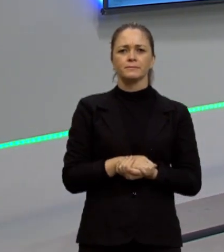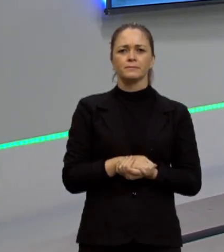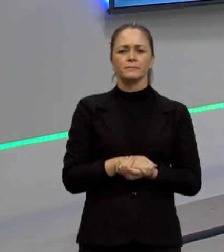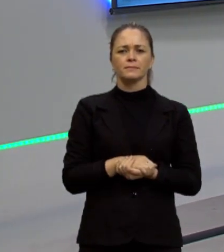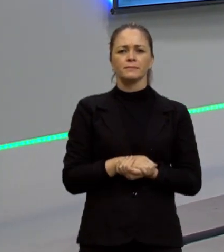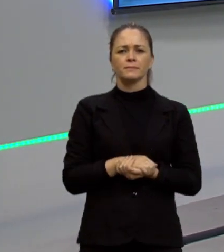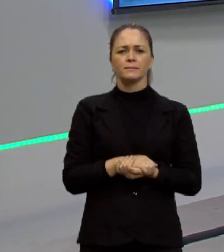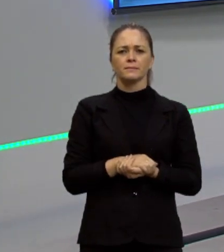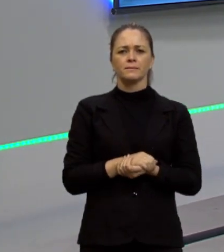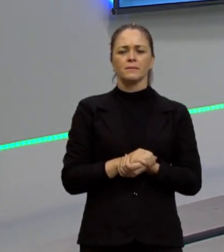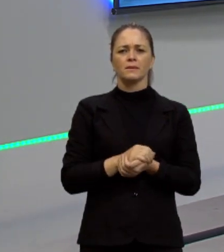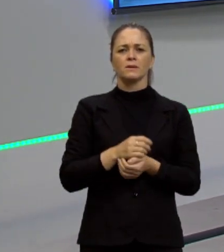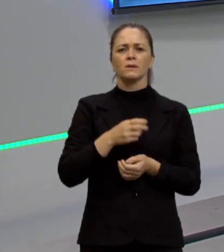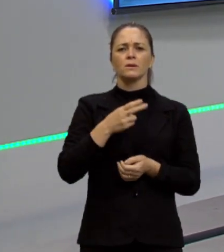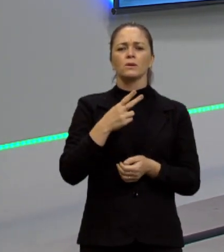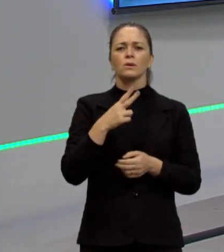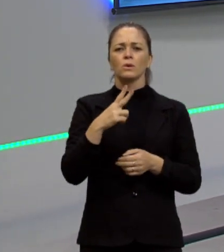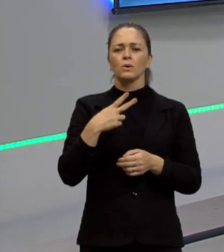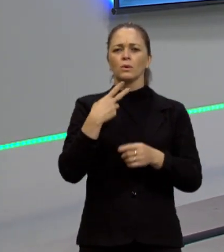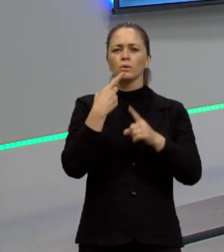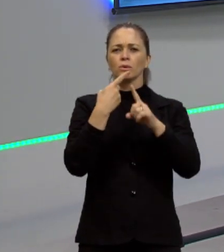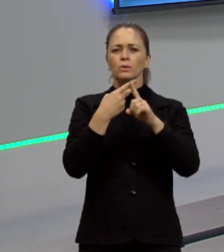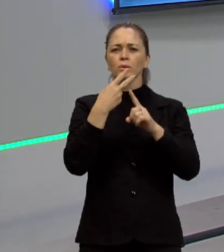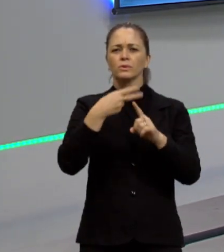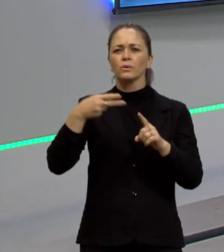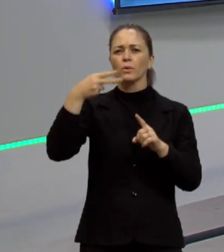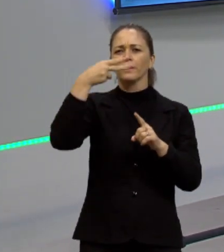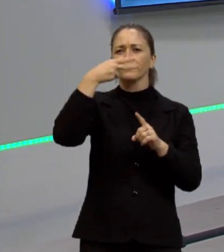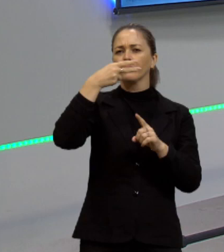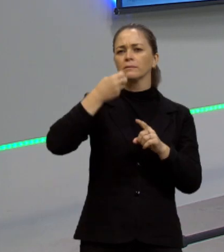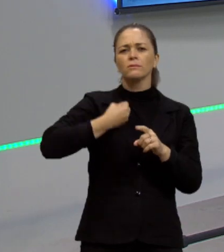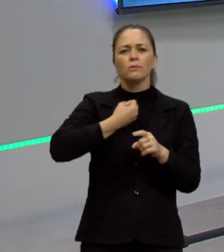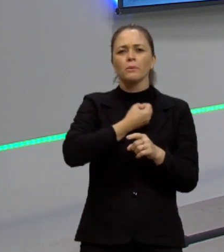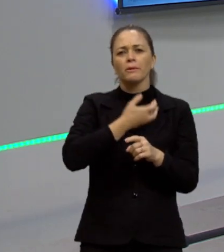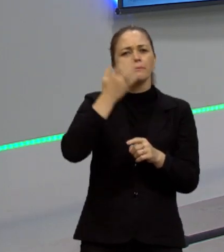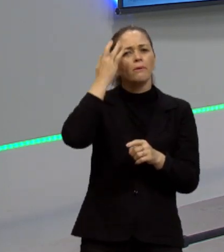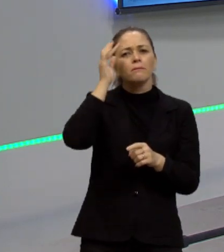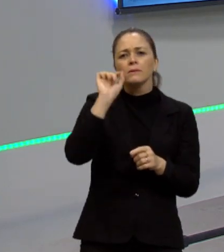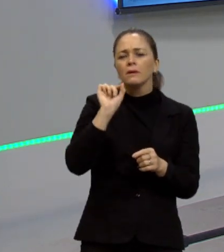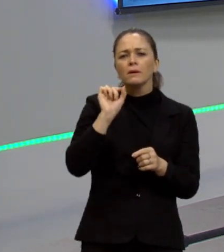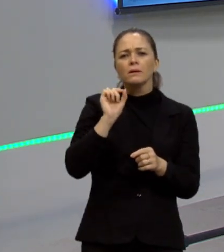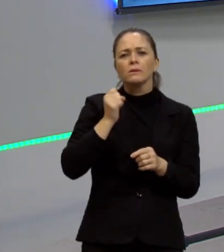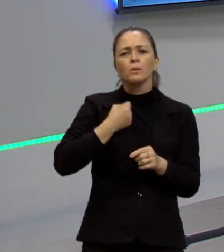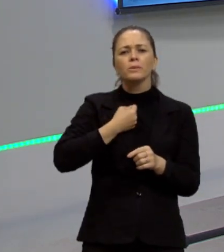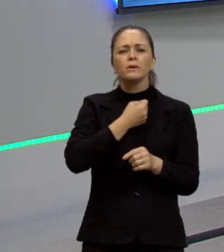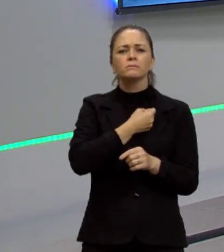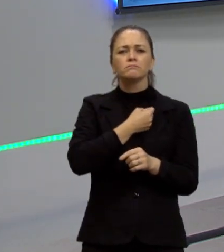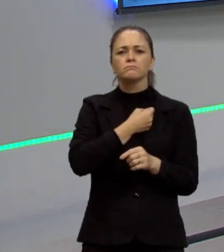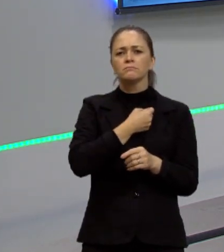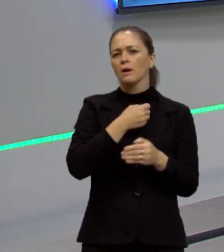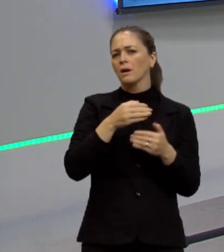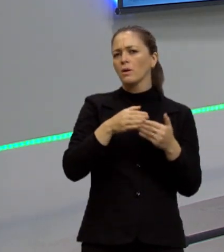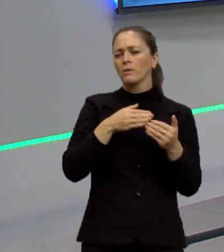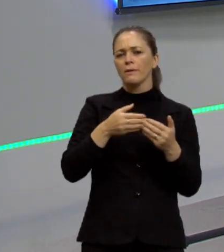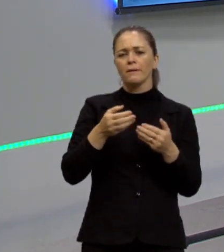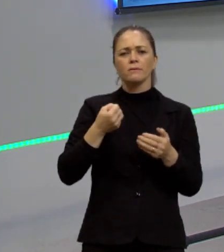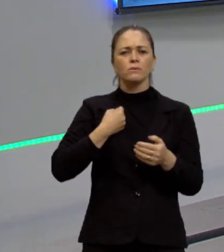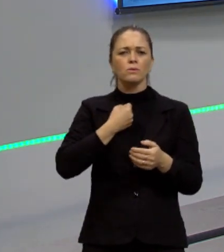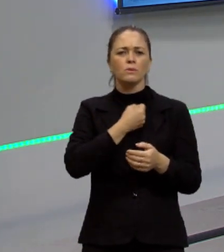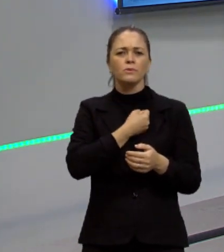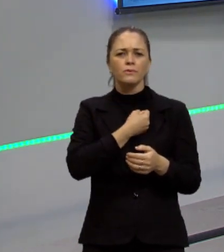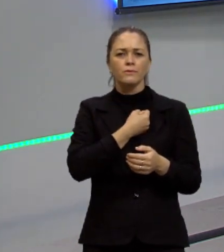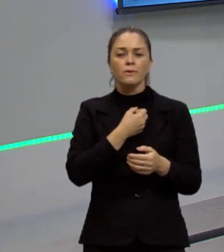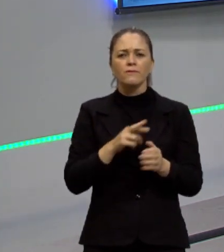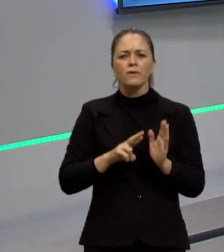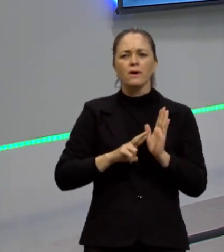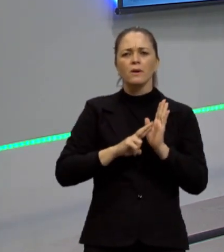o dobro do quadrado de um número. Eu não sei que número é. Então, eu estou falando de um número qualquer. E esse número